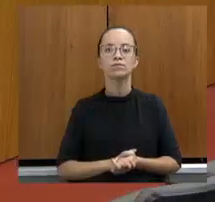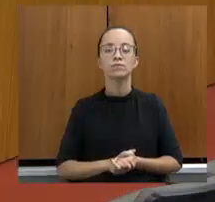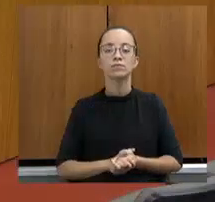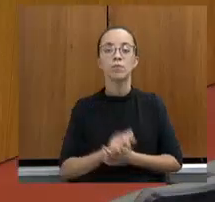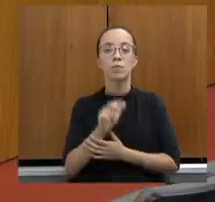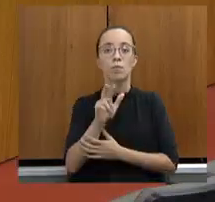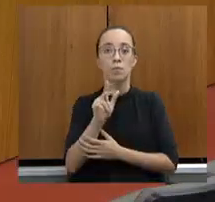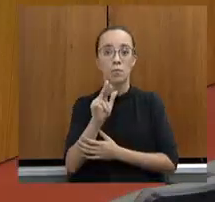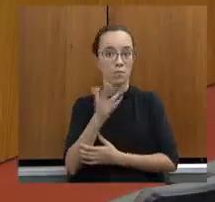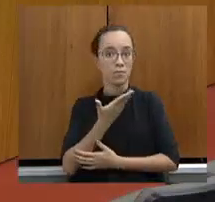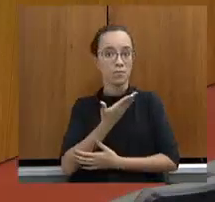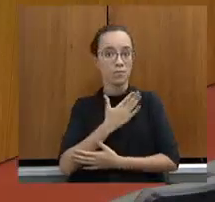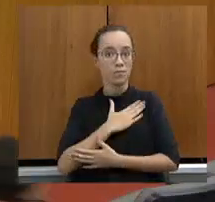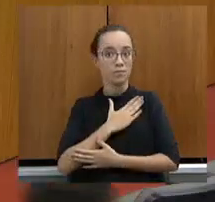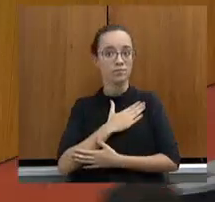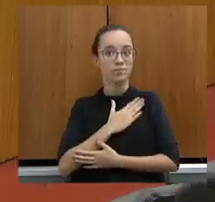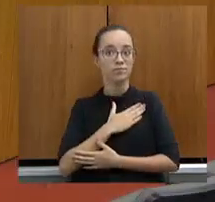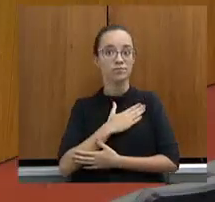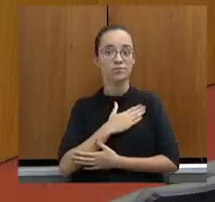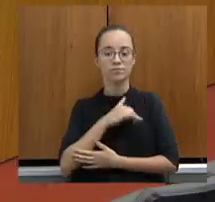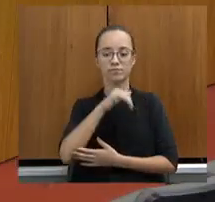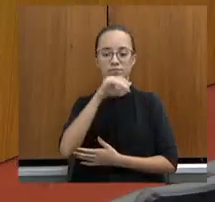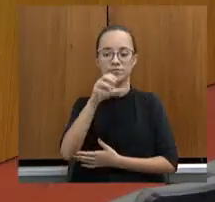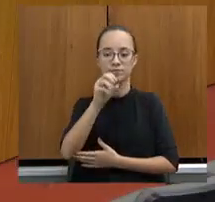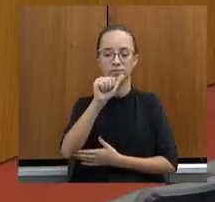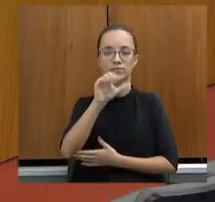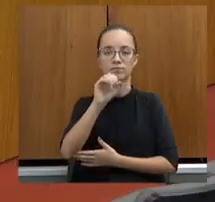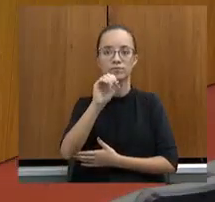irmão João Leite